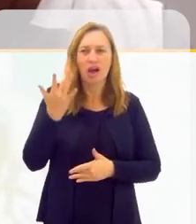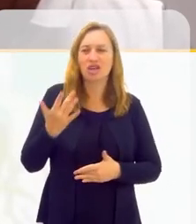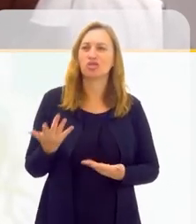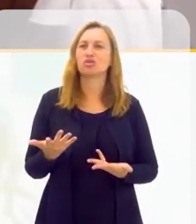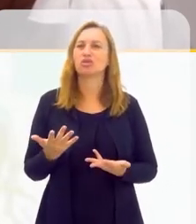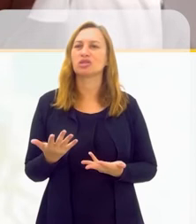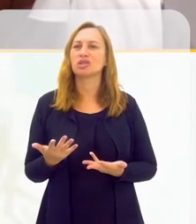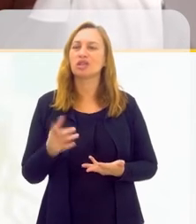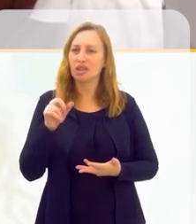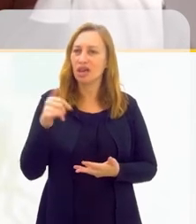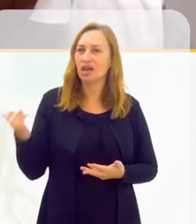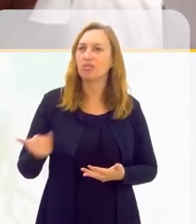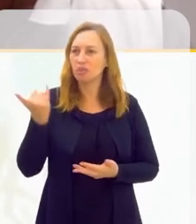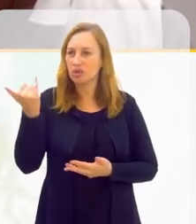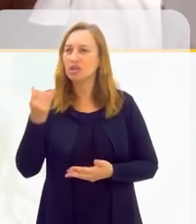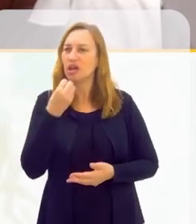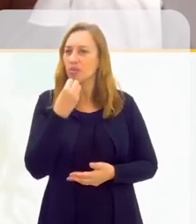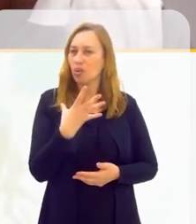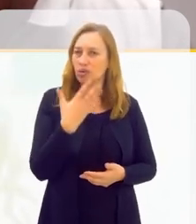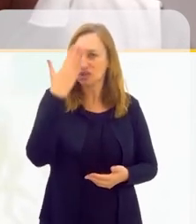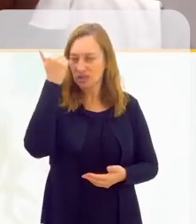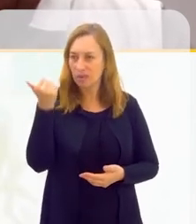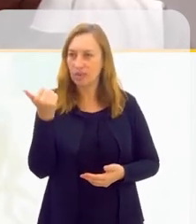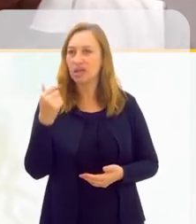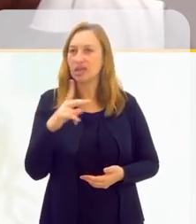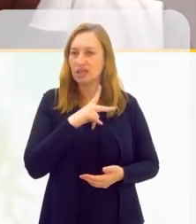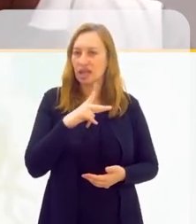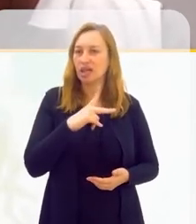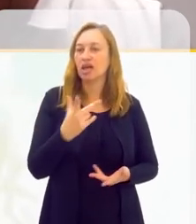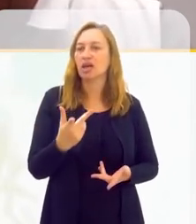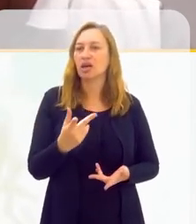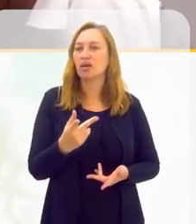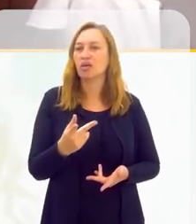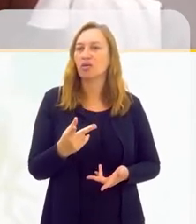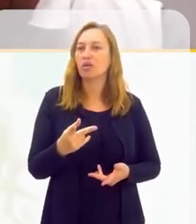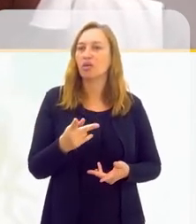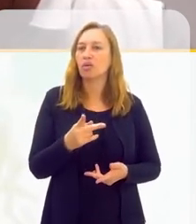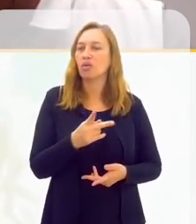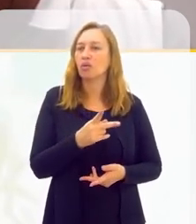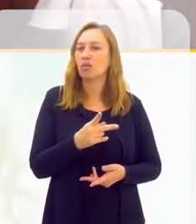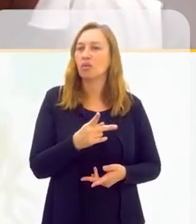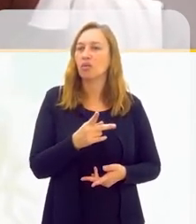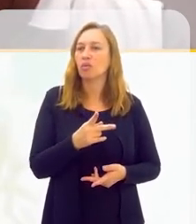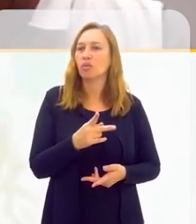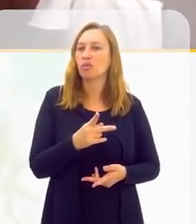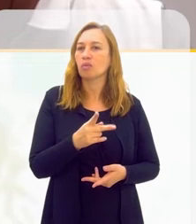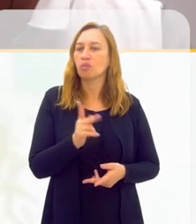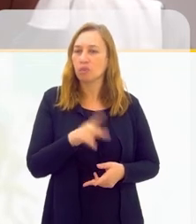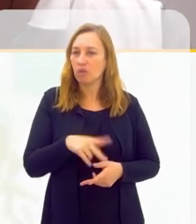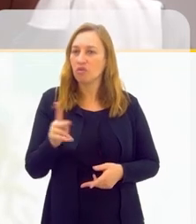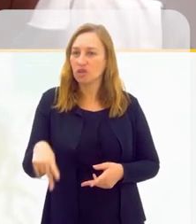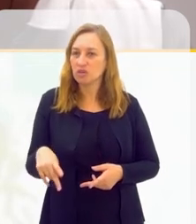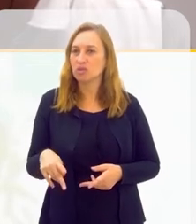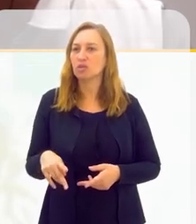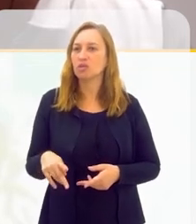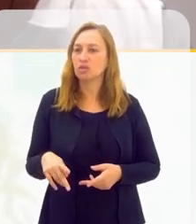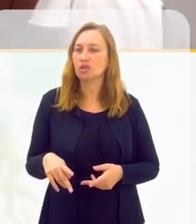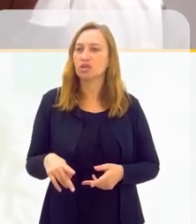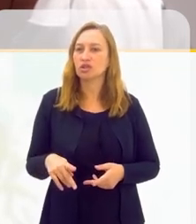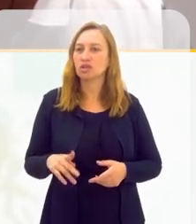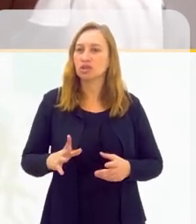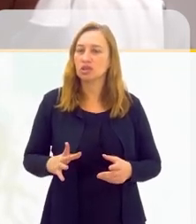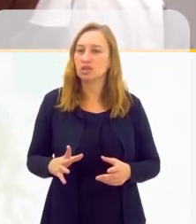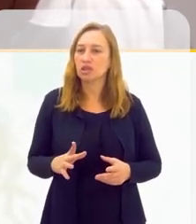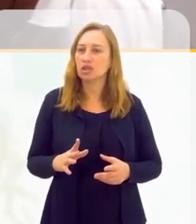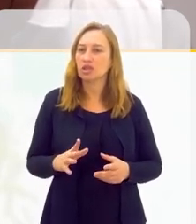essa frente é muito importante, é muito bom saber que há professores aí nessa condição